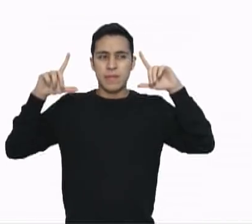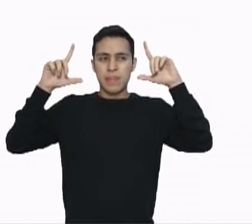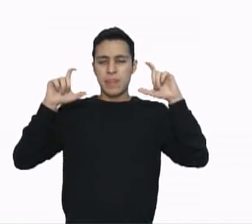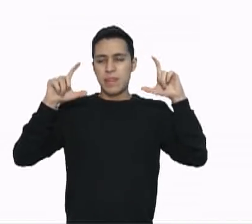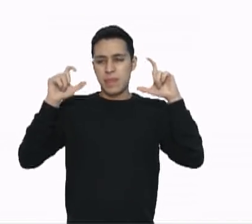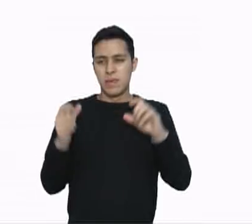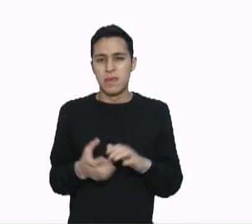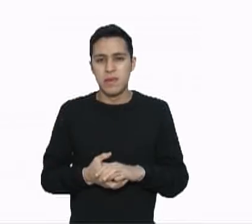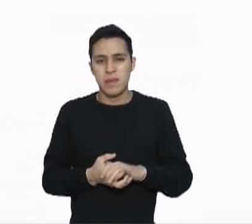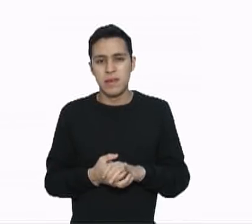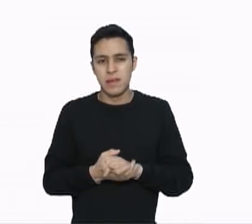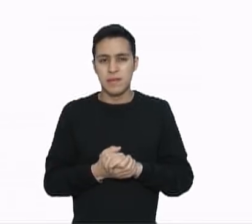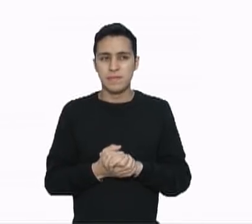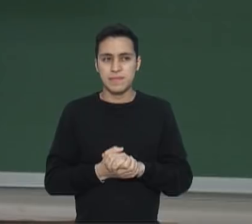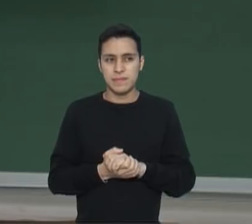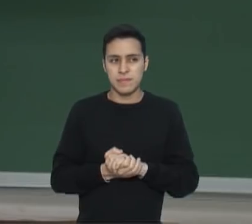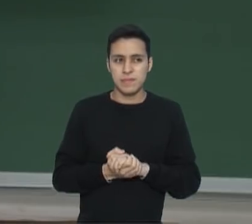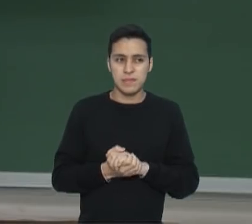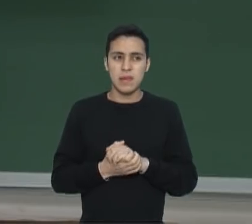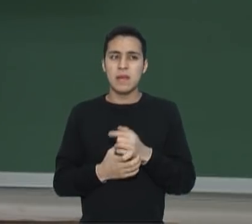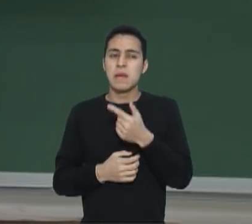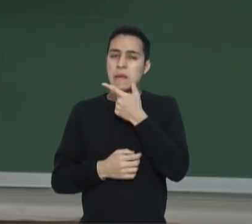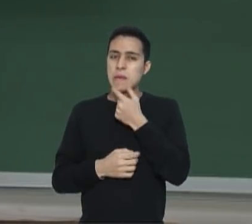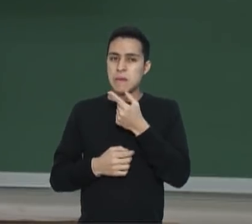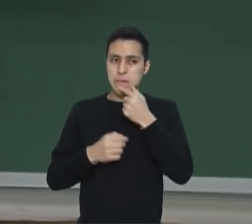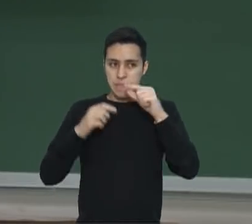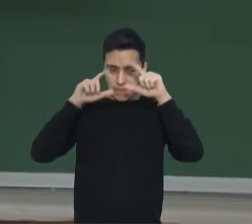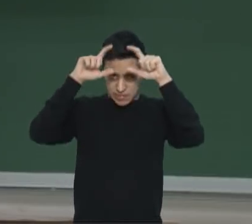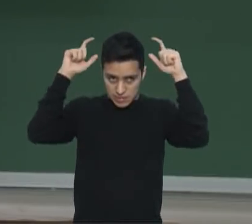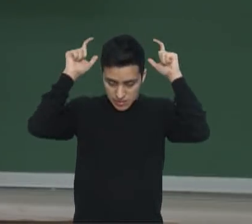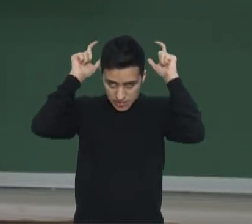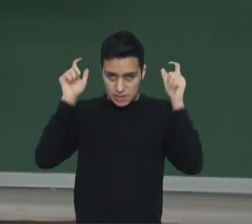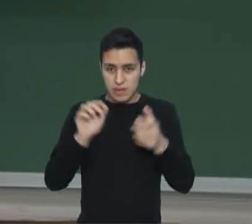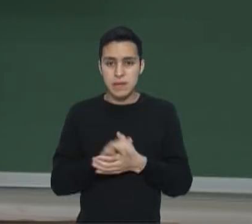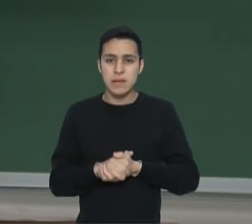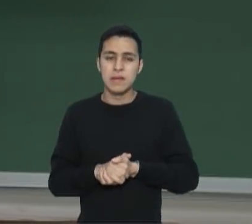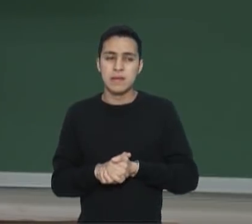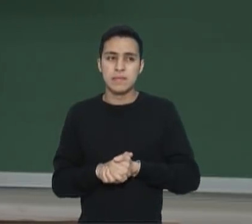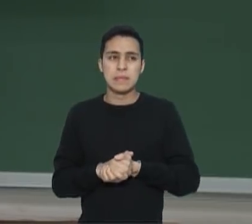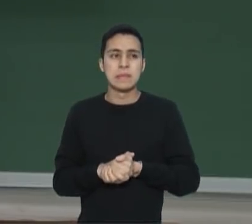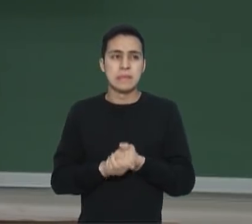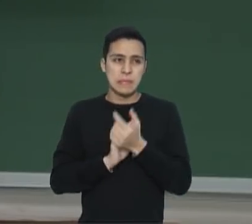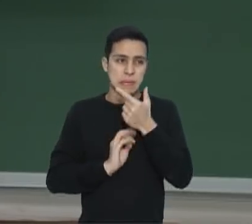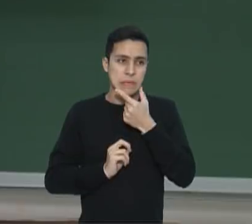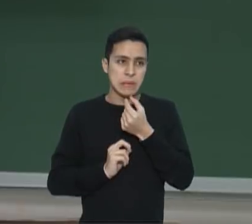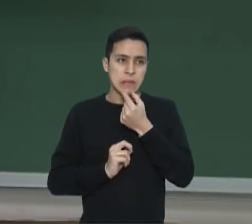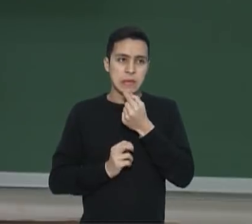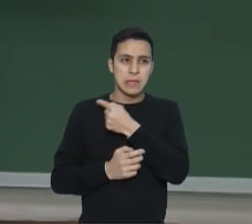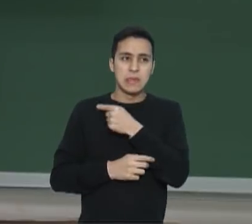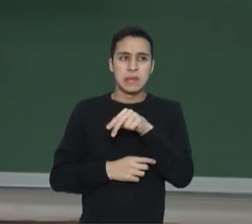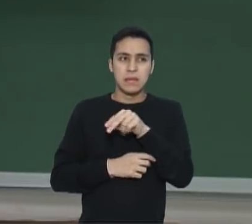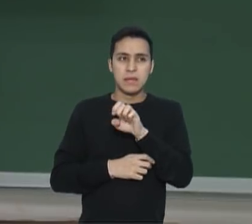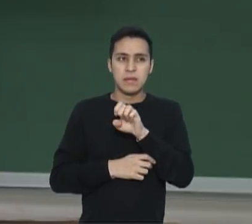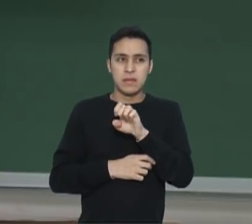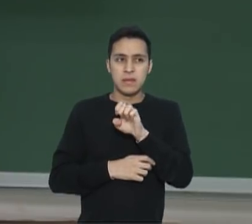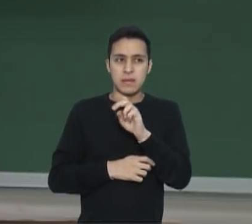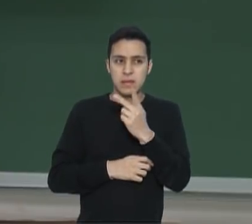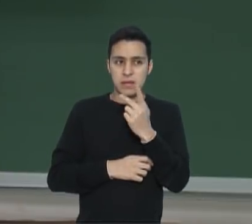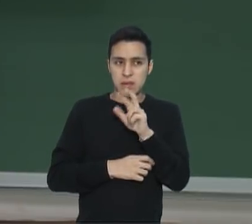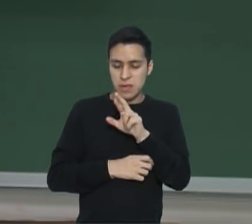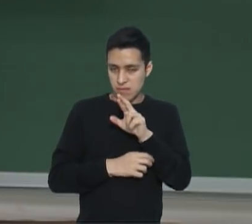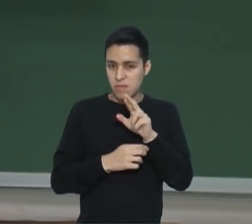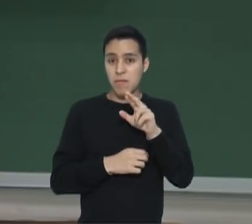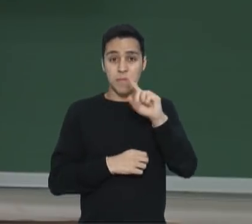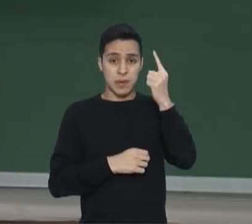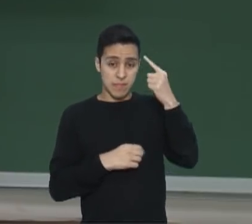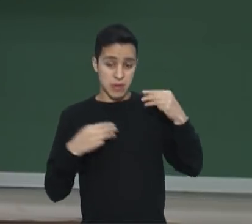fotografia à esquerda, aqui à tua esquerda, do Jawaharlal Nehru, que foi primeiro-ministro da Índia, governou o